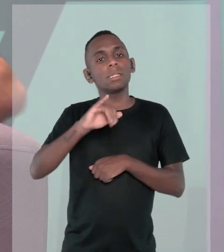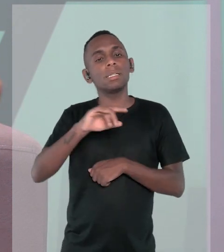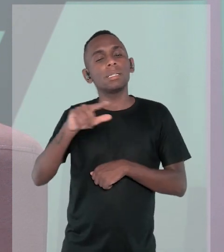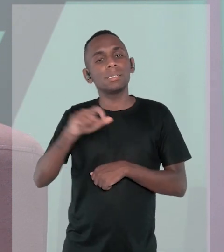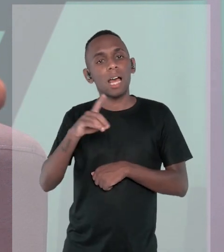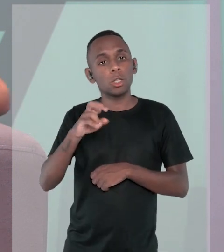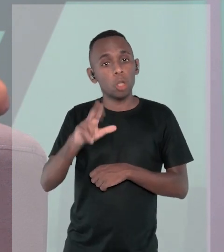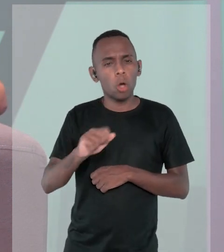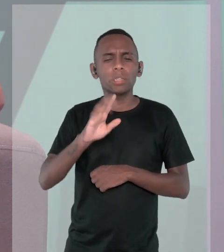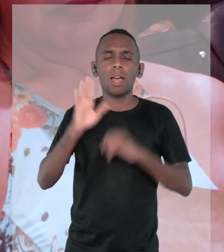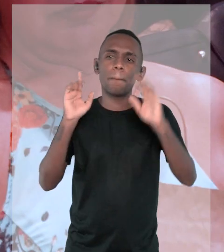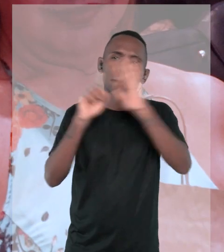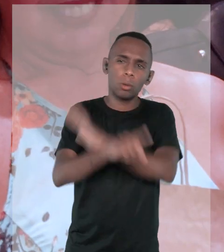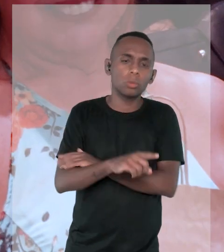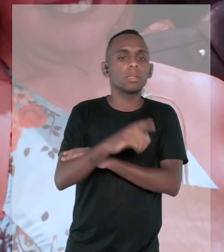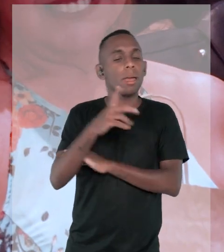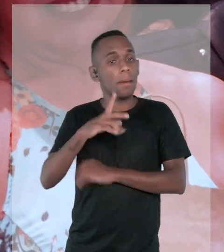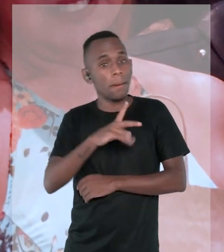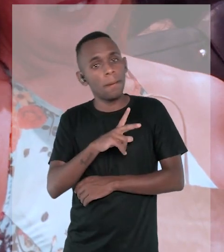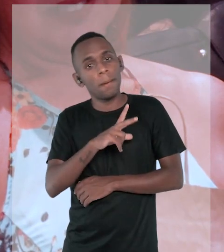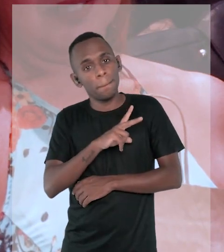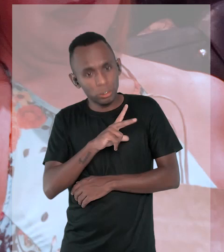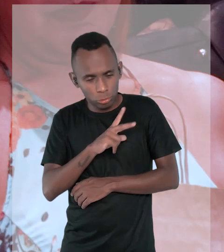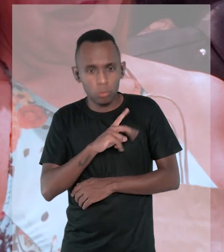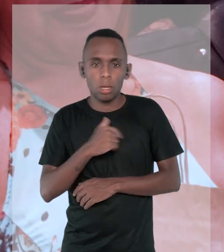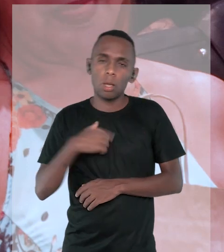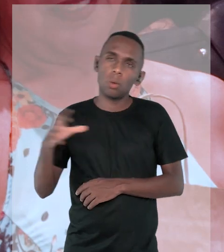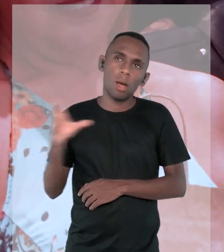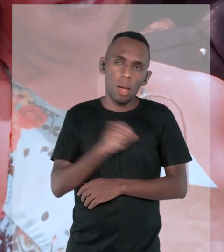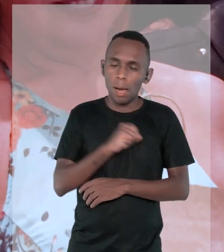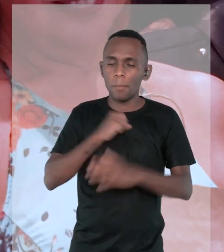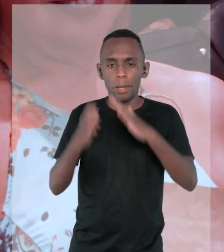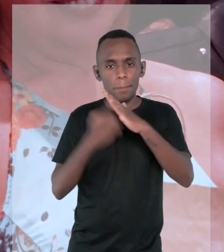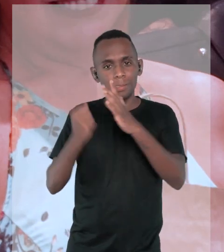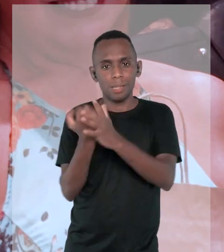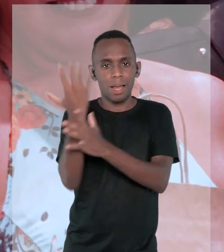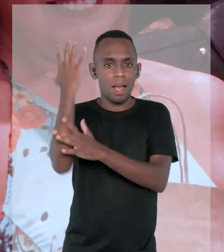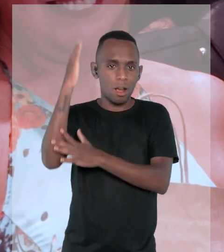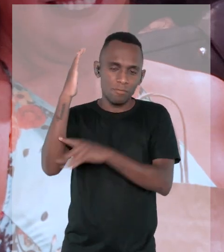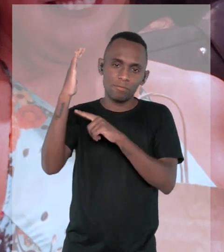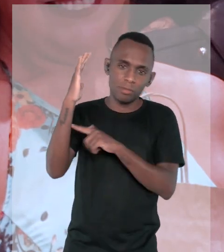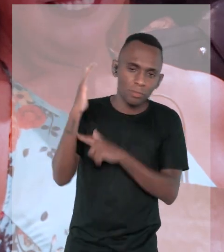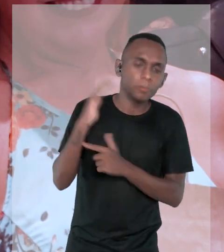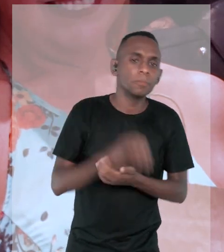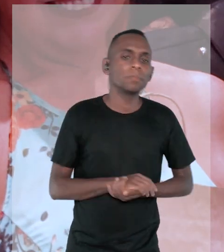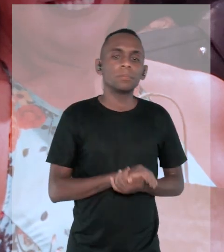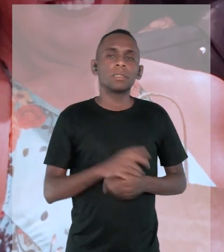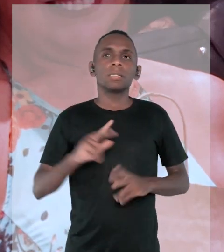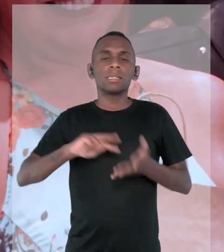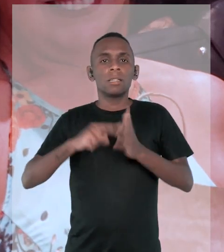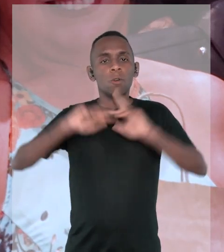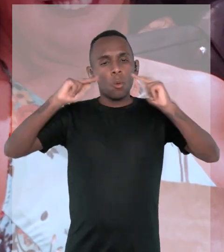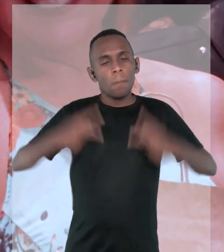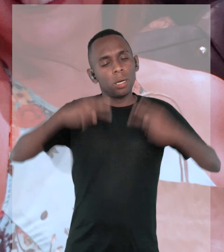Isadora. Rafa, eu já te perguntei isso pessoalmente, você sabe o quanto eu sou fã da árvore, né? Desse jeito, acho que humano,